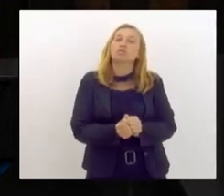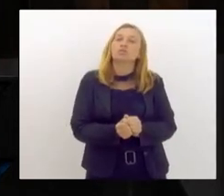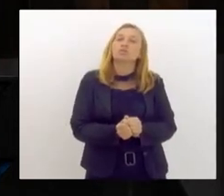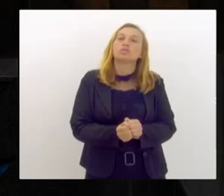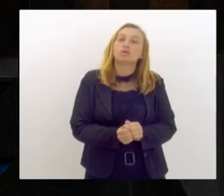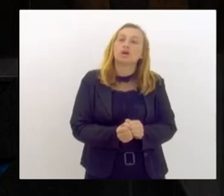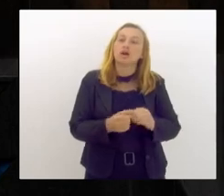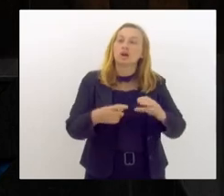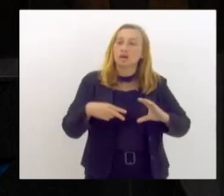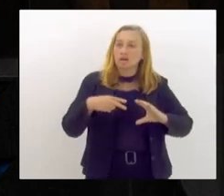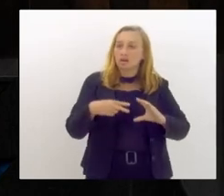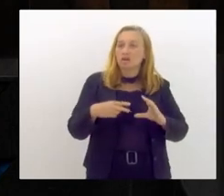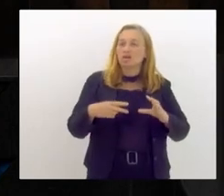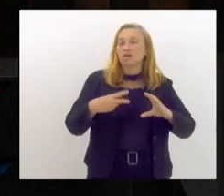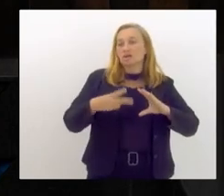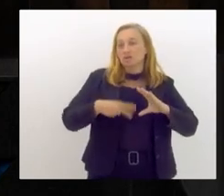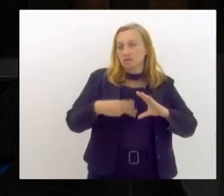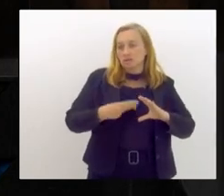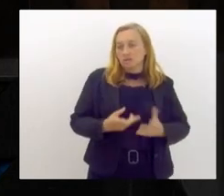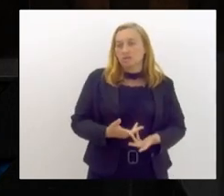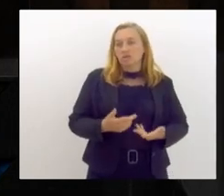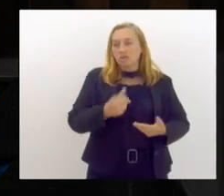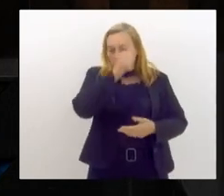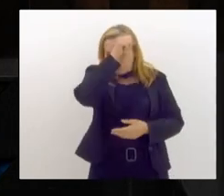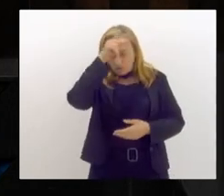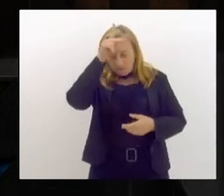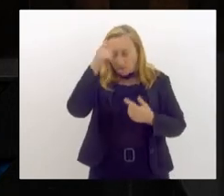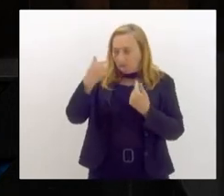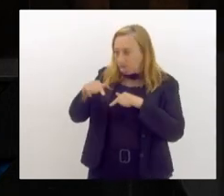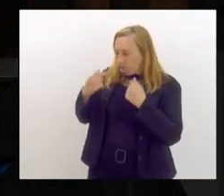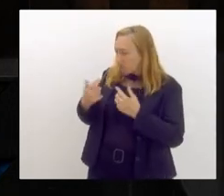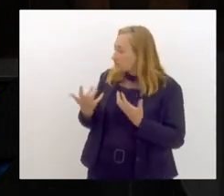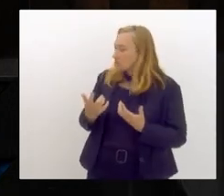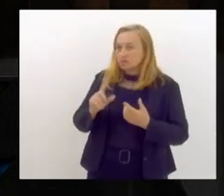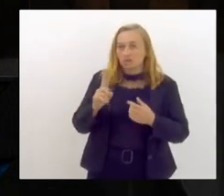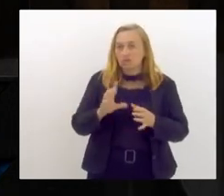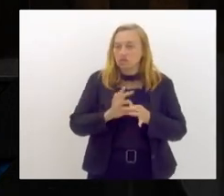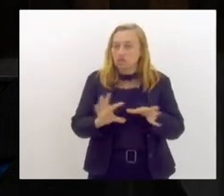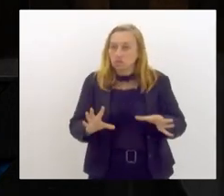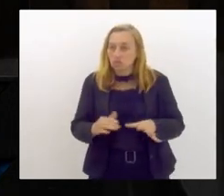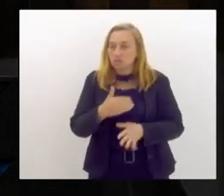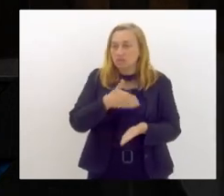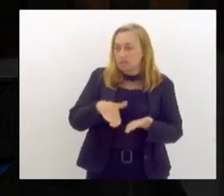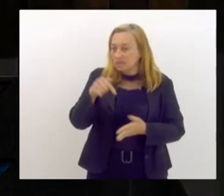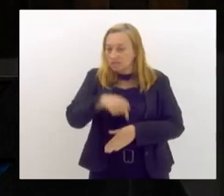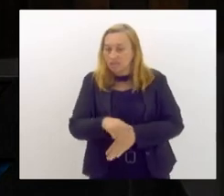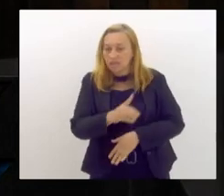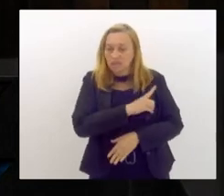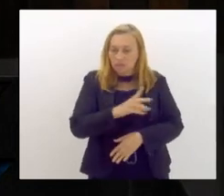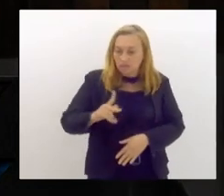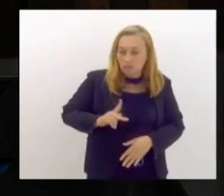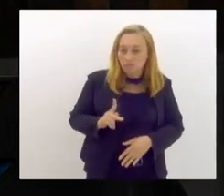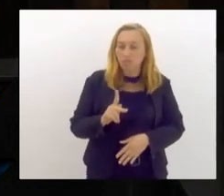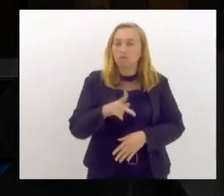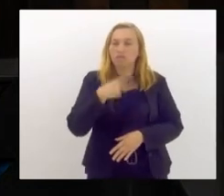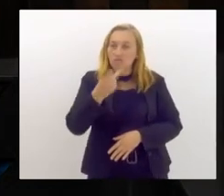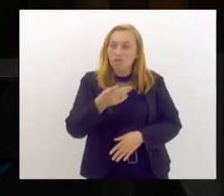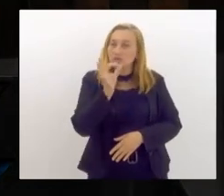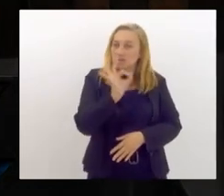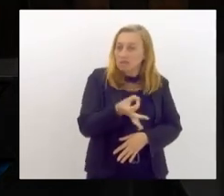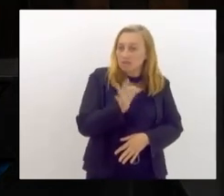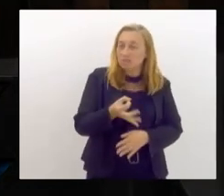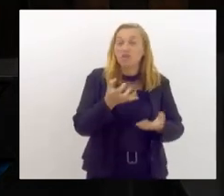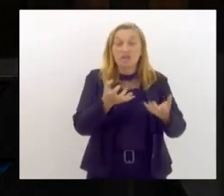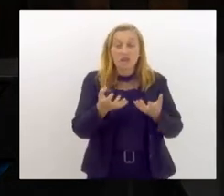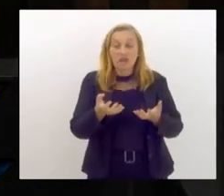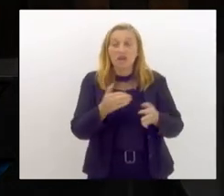fez galhofa, ficou pouco tempo, não permitiu que seus secretários aqui estivessem. Estava aqui a Defensoria Pública, que falou abertamente, para quem quer